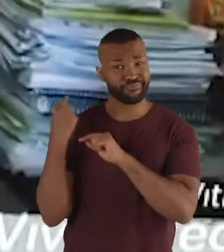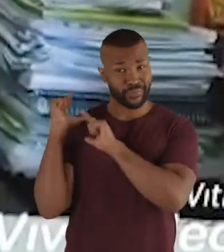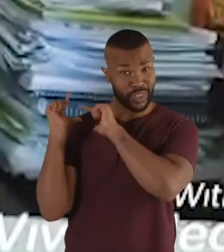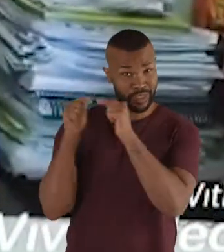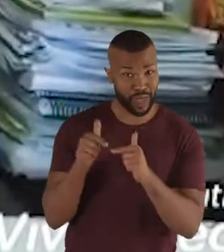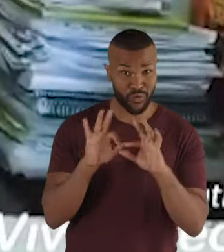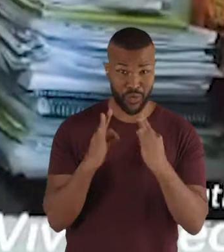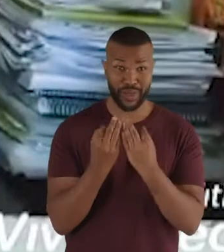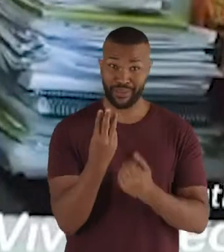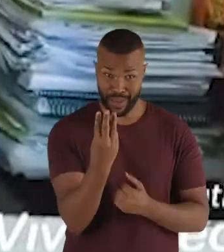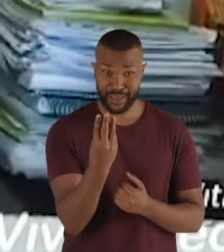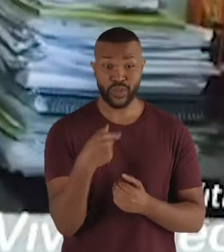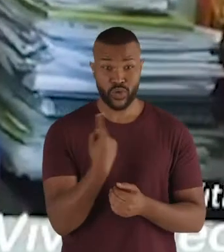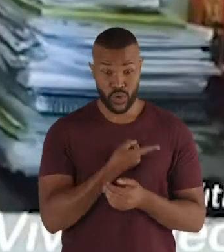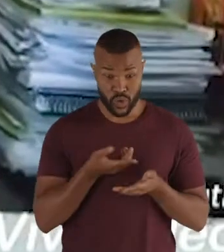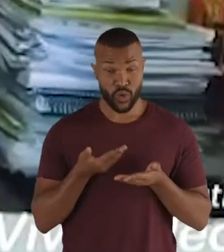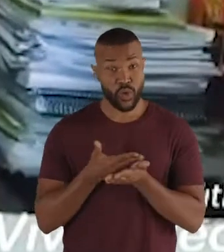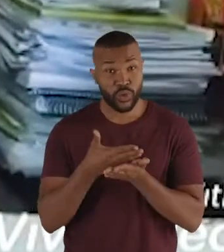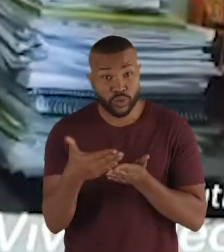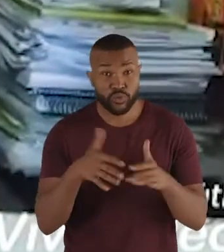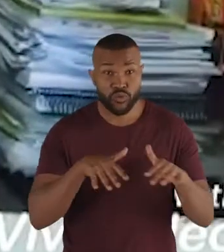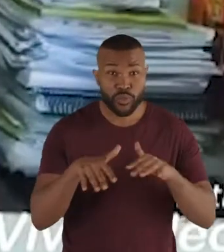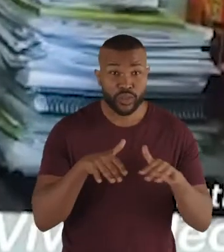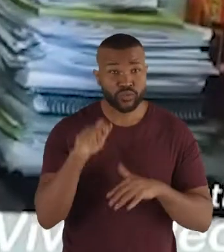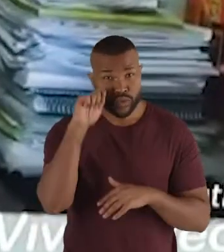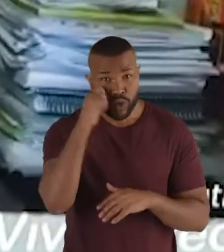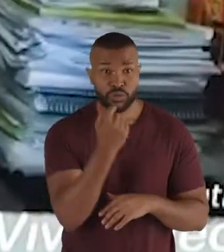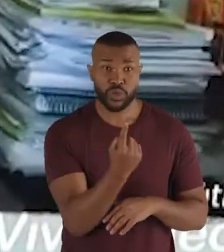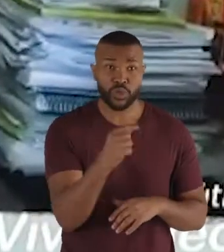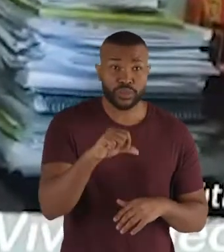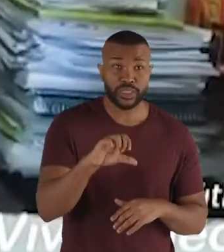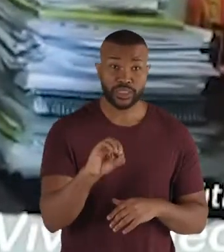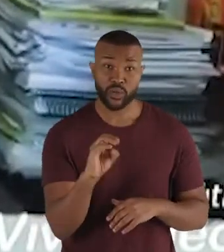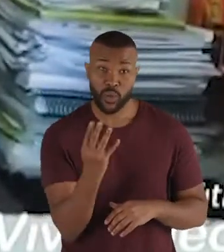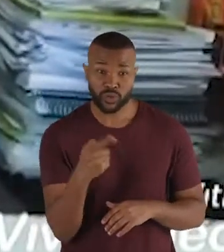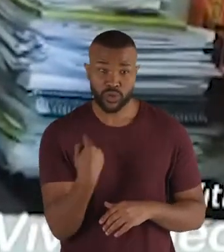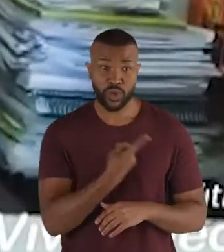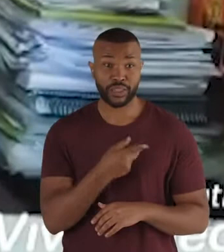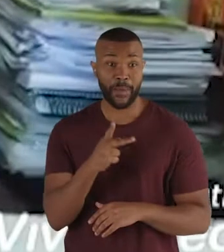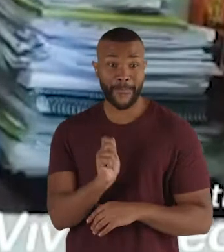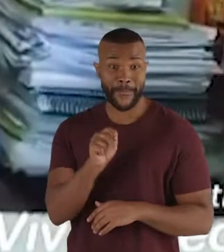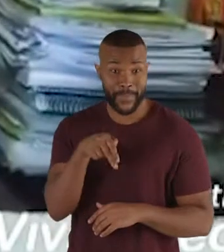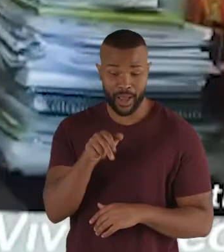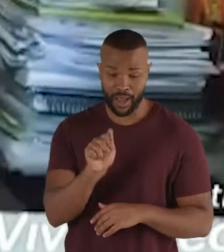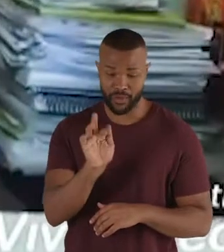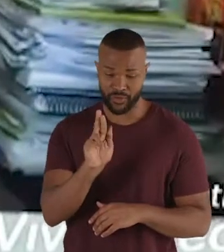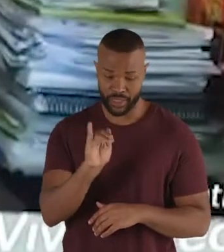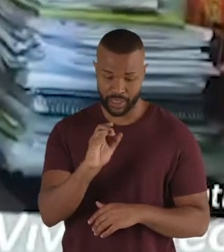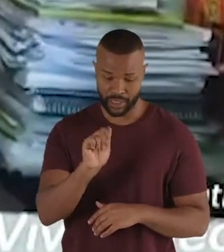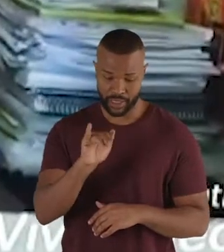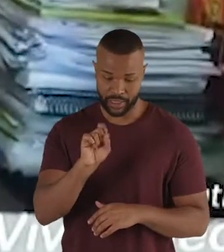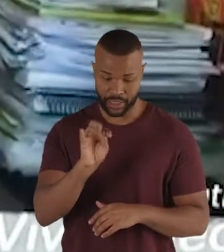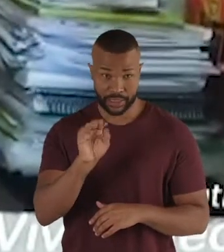minha família. Nós começamos no movimento negro em 1904 e nós somos pan-africanistas. Os pan-africanistas